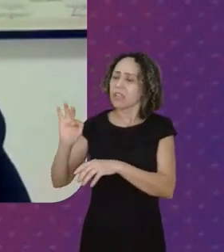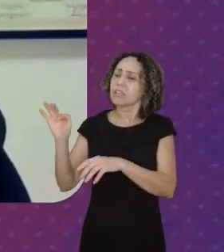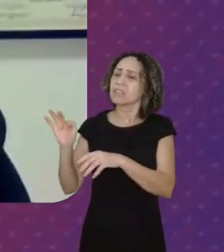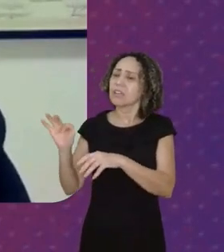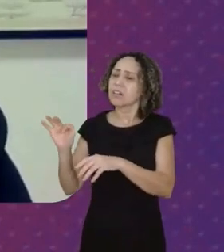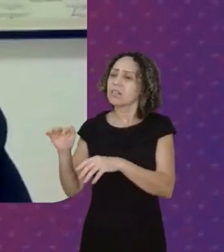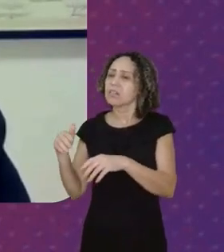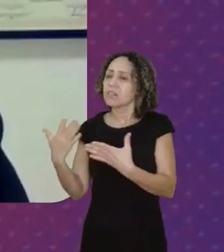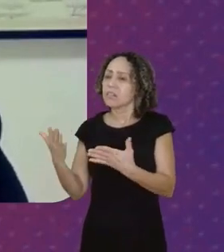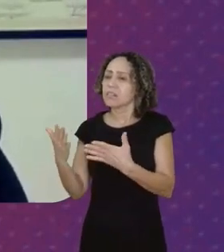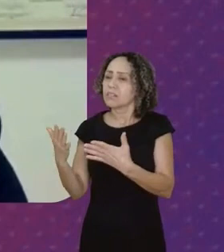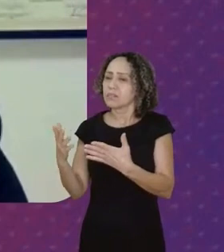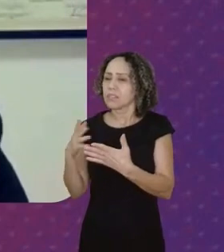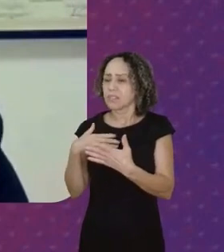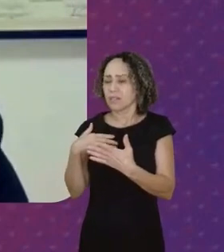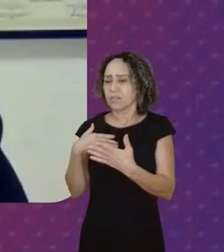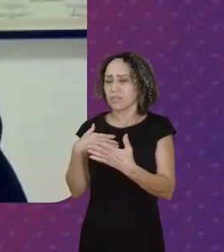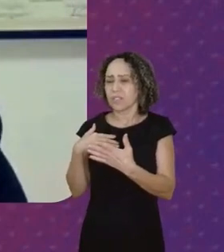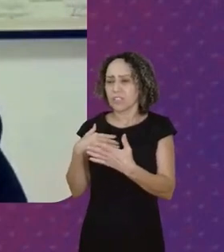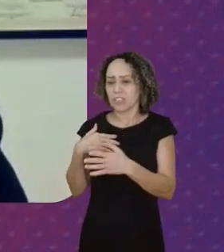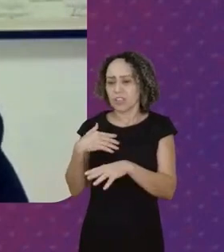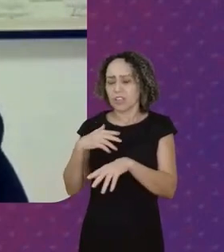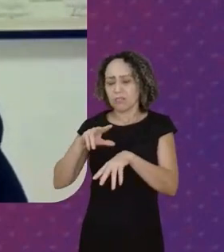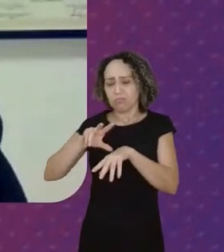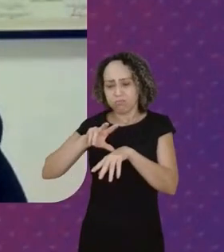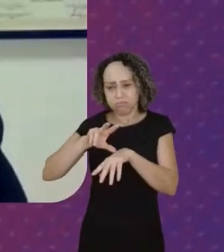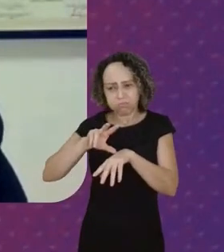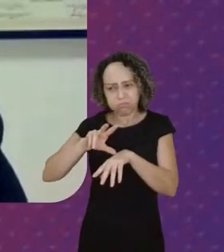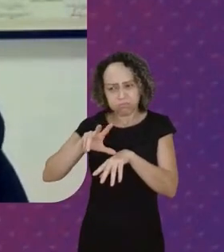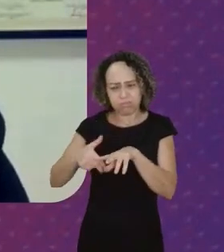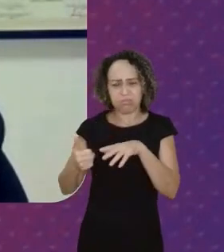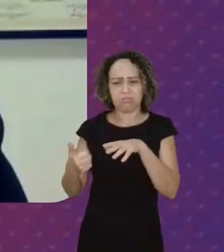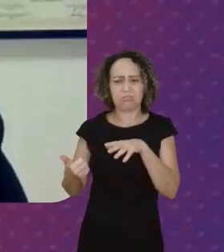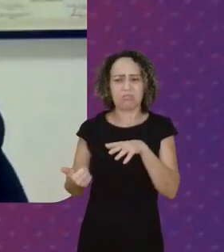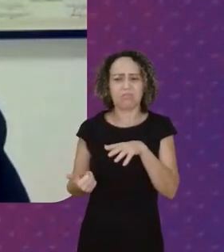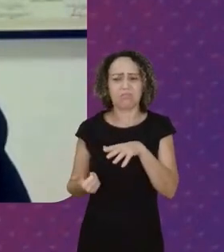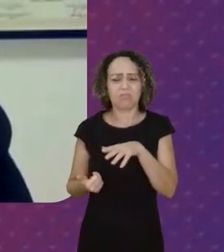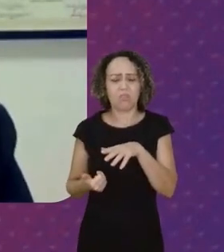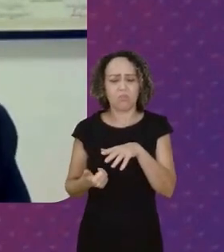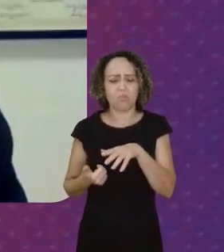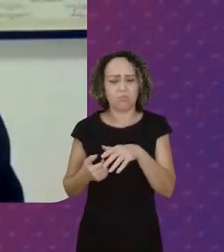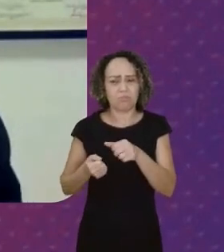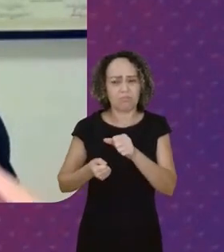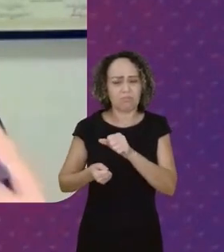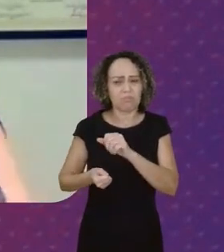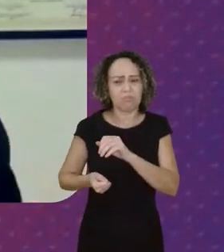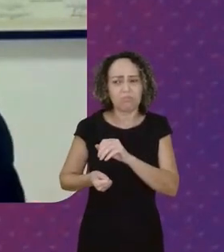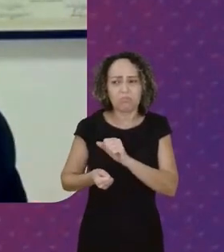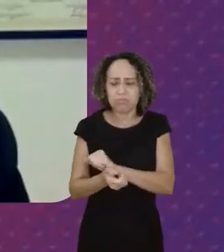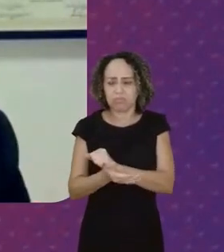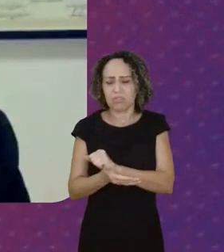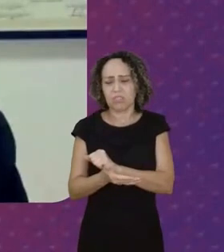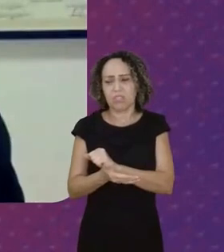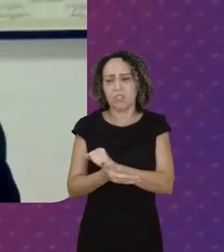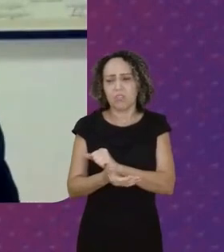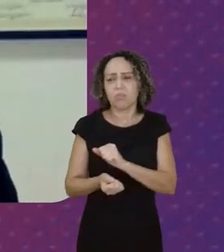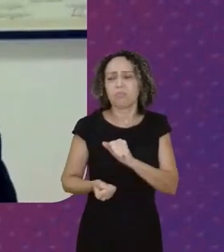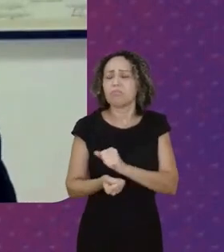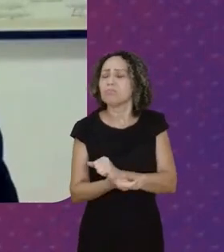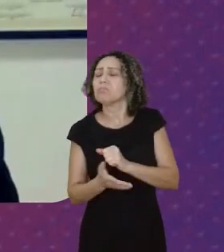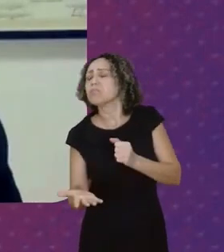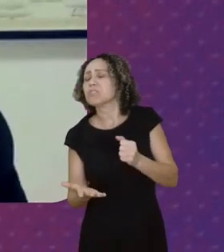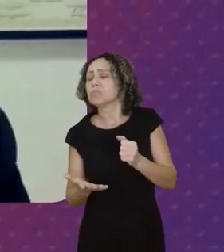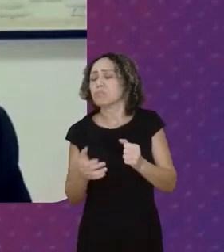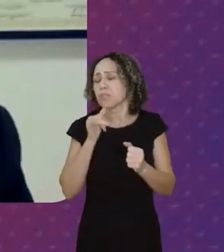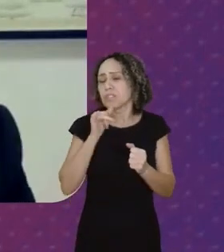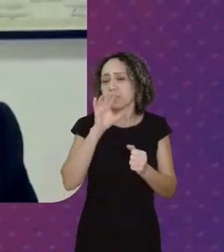às fraudes às cotas de gênero e de financiamento de campanhas femininas. Então, caso uma federação de partidos venha